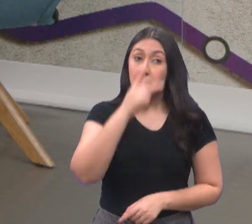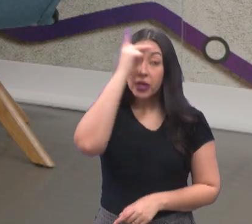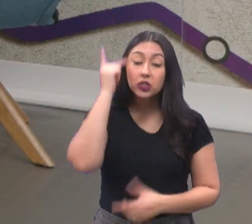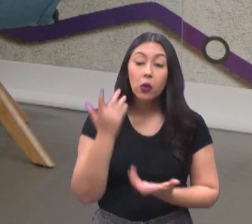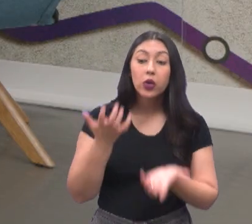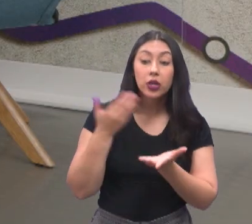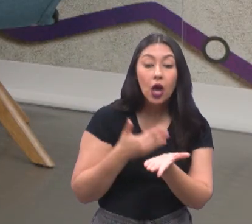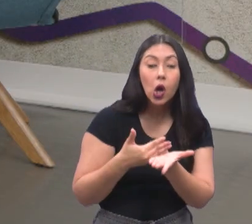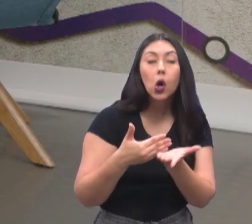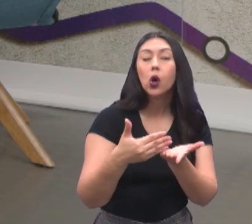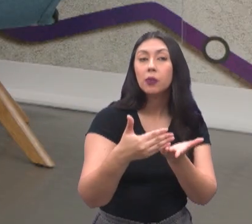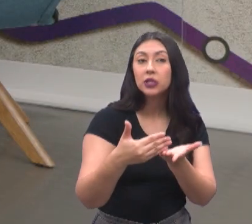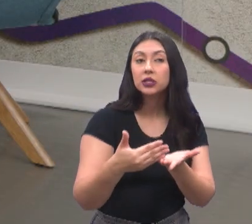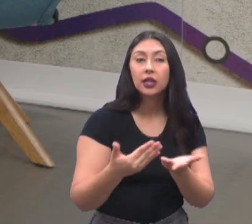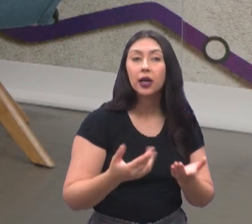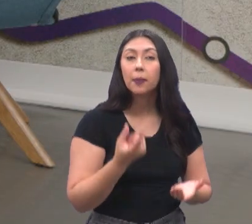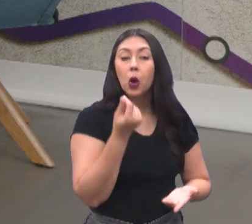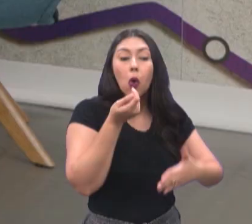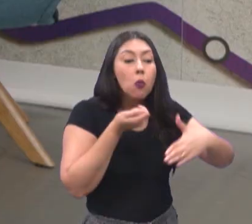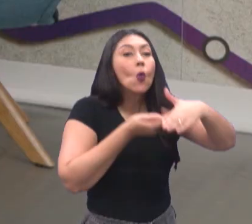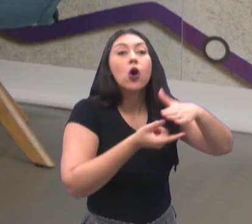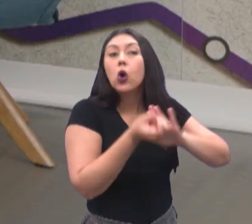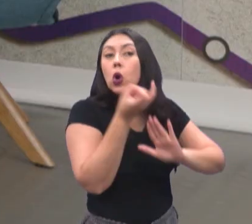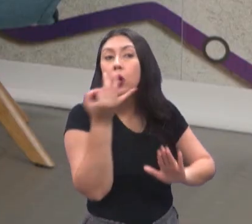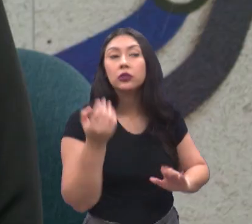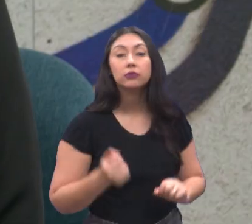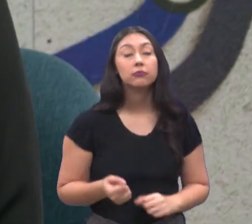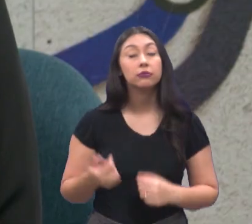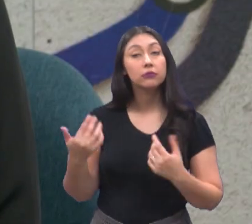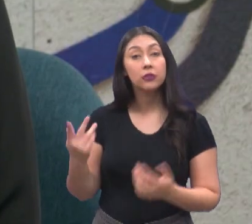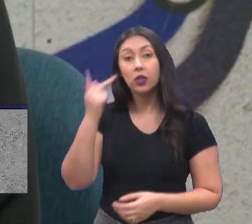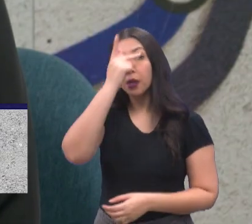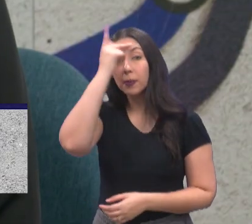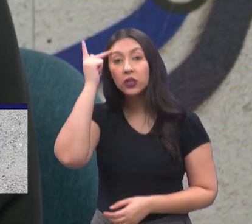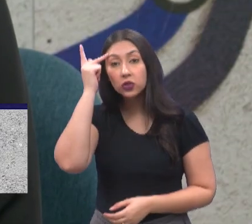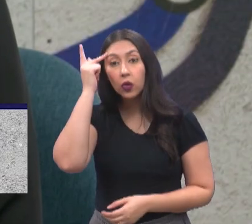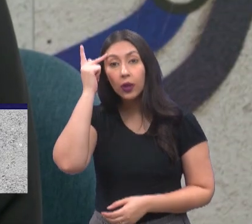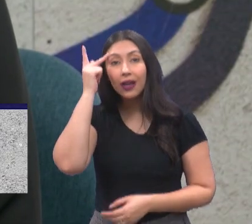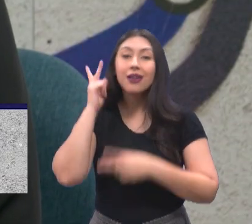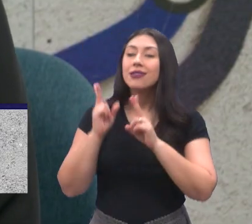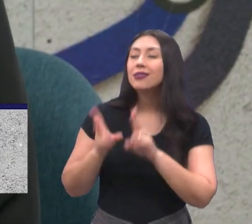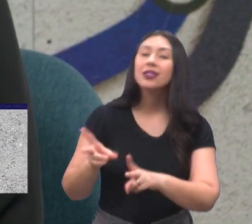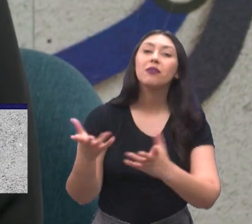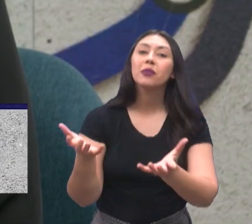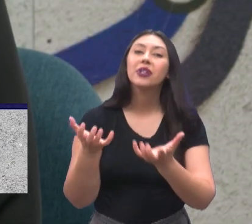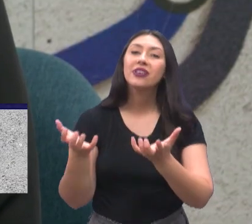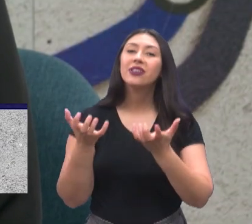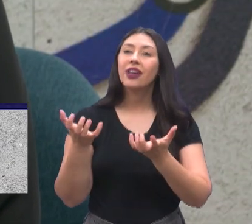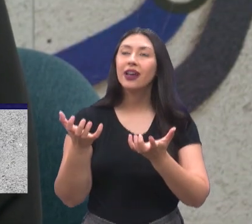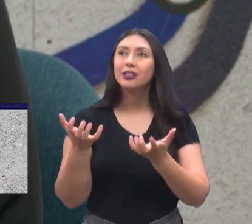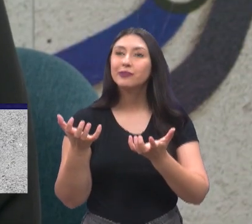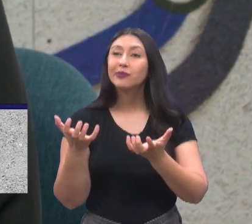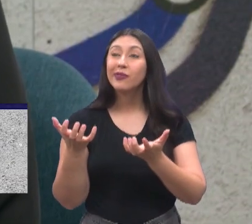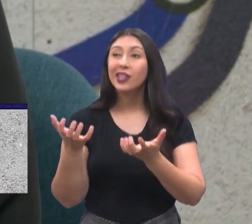aula, né? Quer entrar nesse mercado? Tá certo. A pessoa é aquela pessoa que ela tá sempre querendo buscar uma segunda fonte